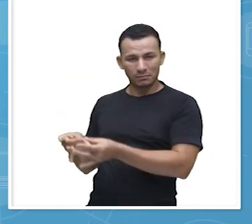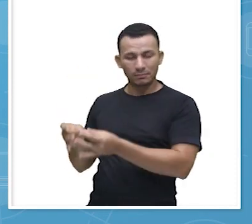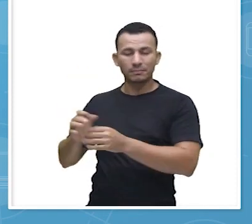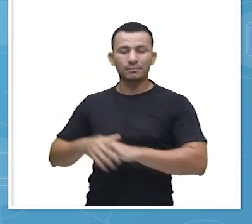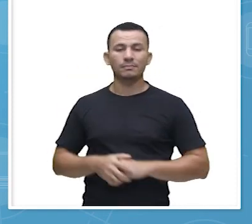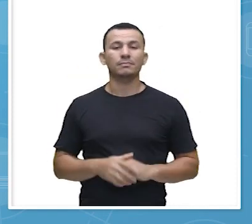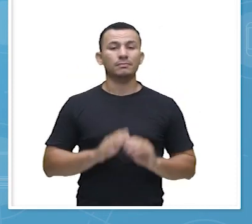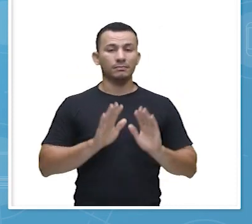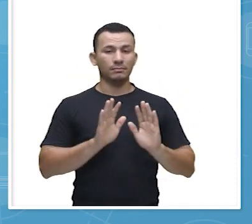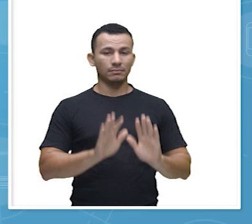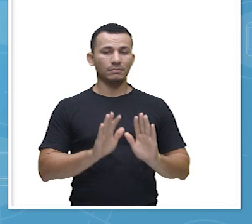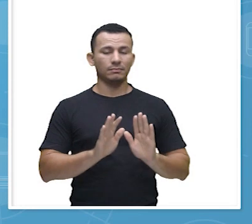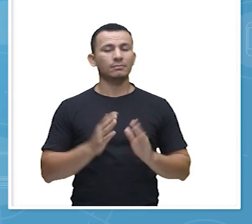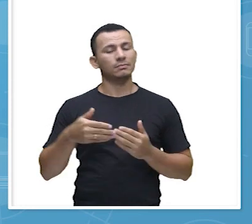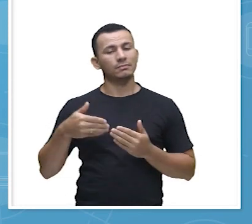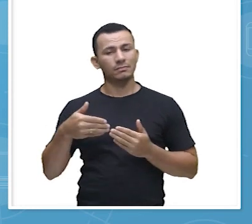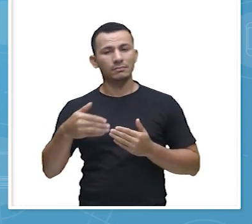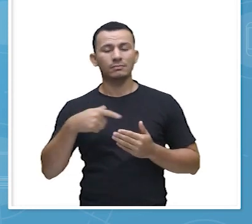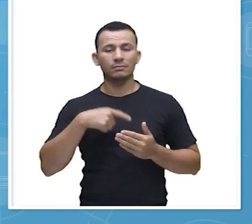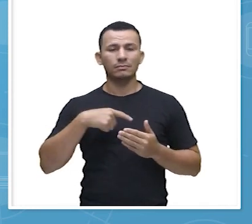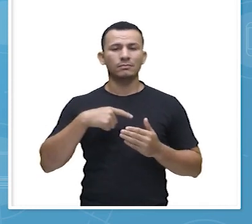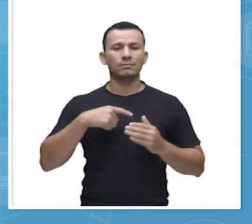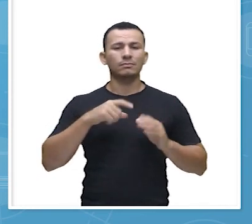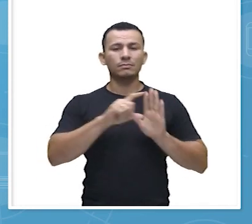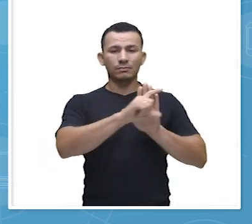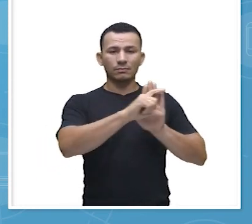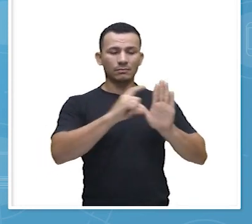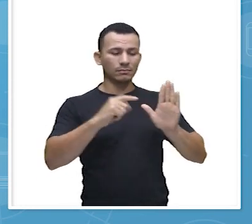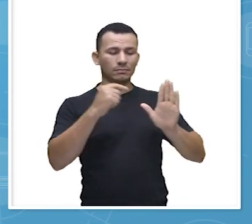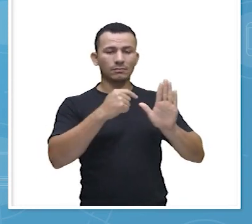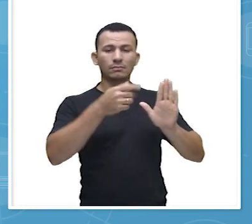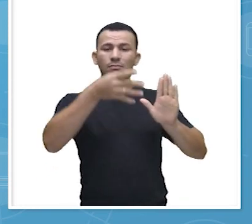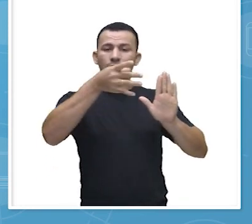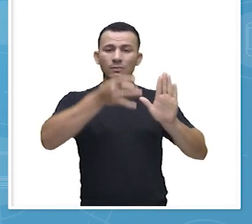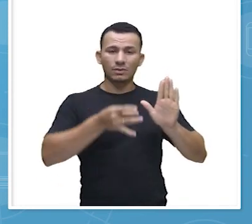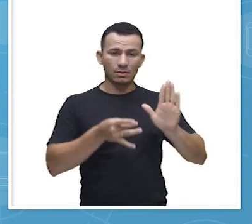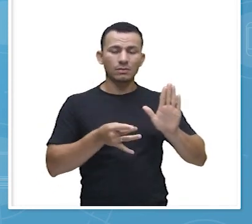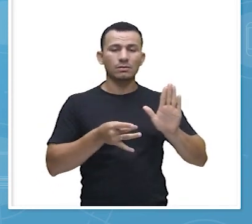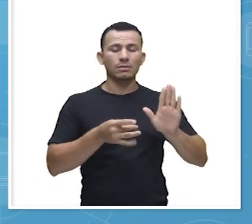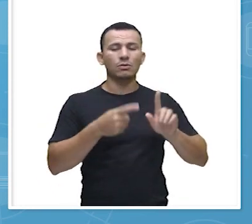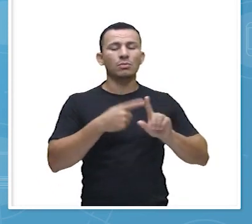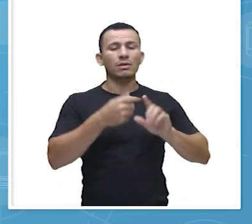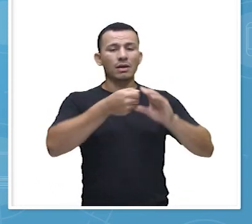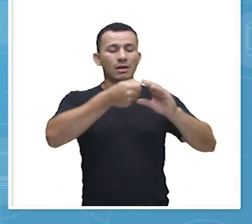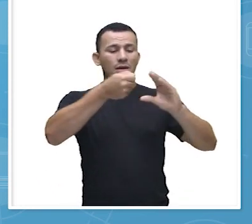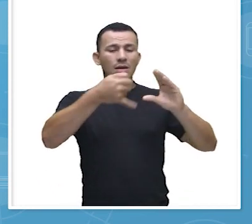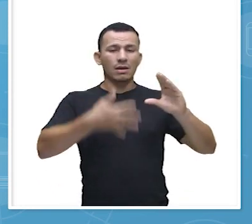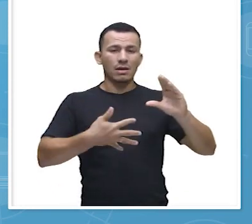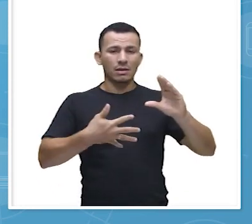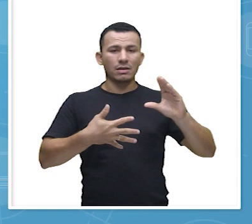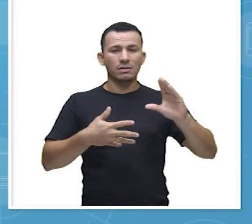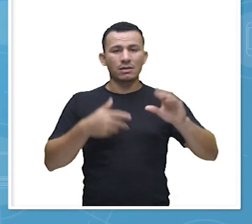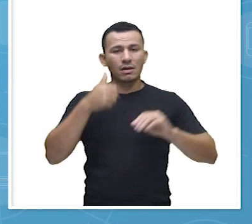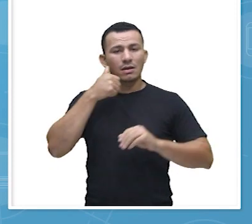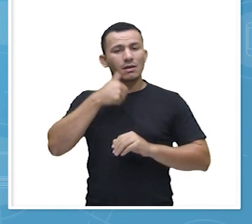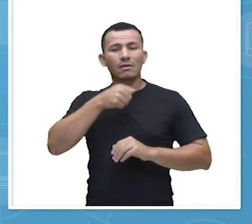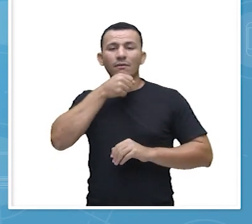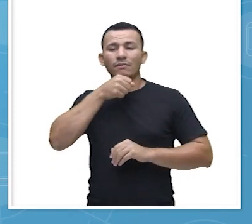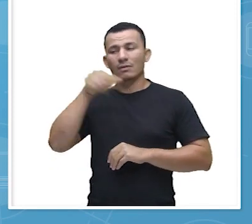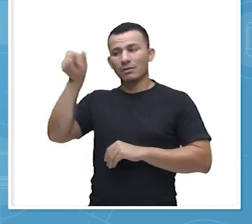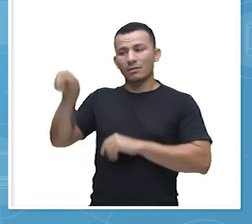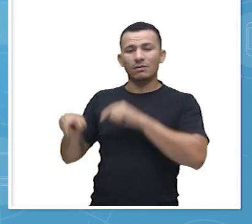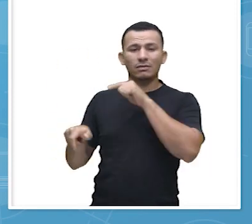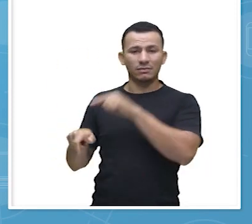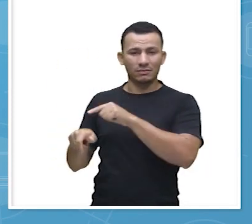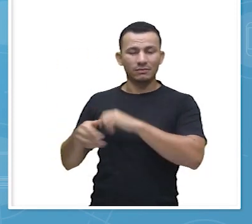deste ponto, a gente tem um trecho que é mais descritivo, porque vai caracterizar a vovó Maricota. Então, o texto